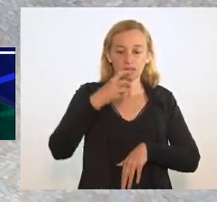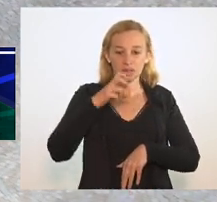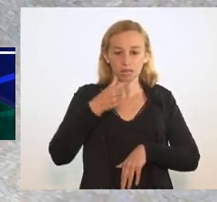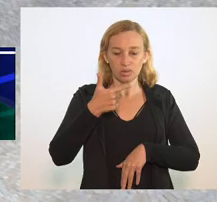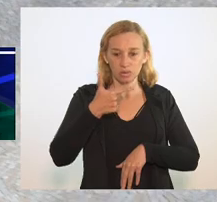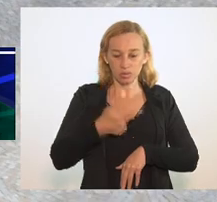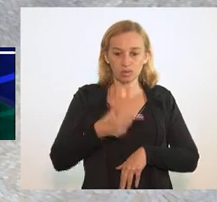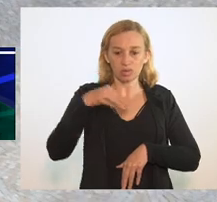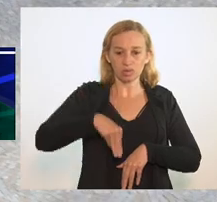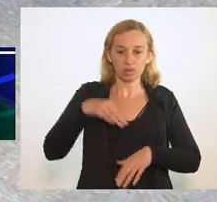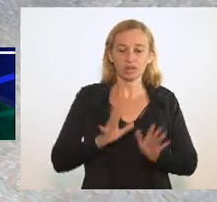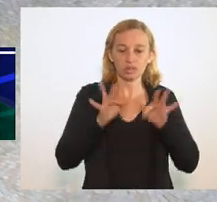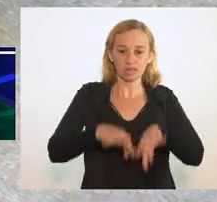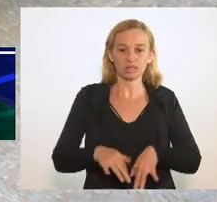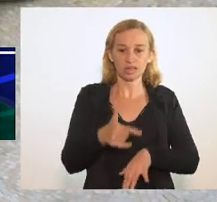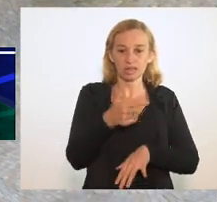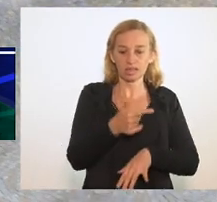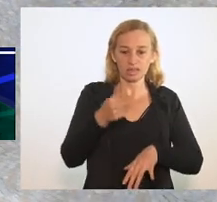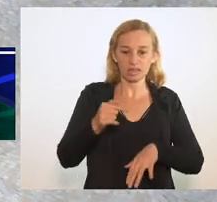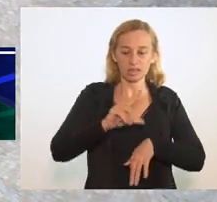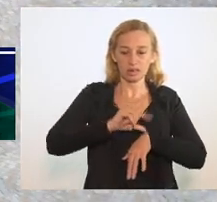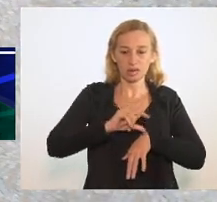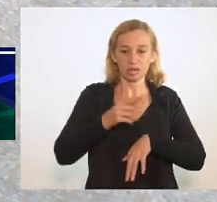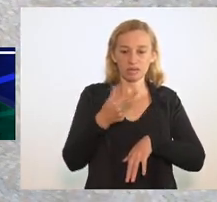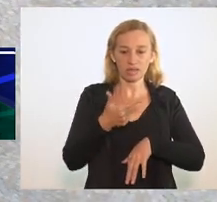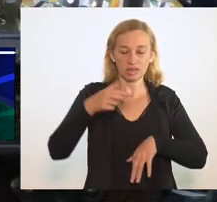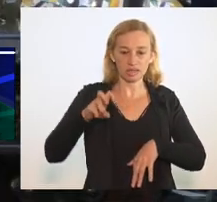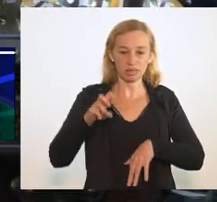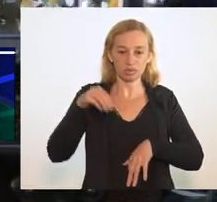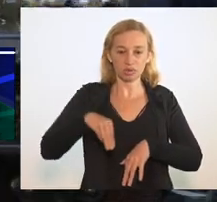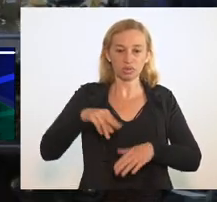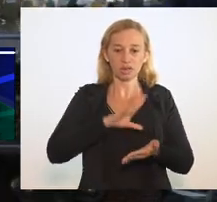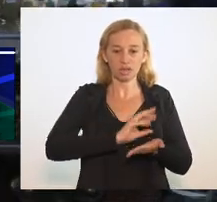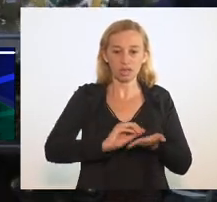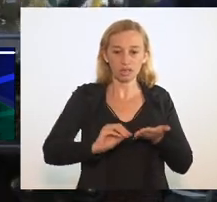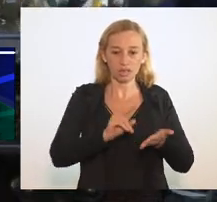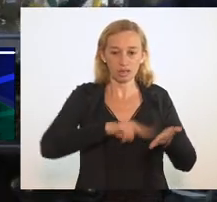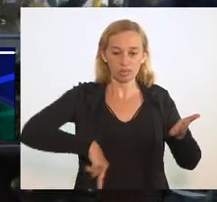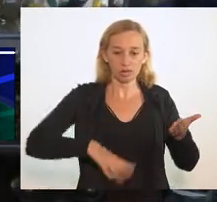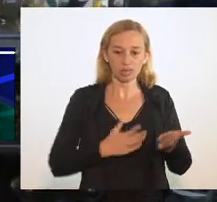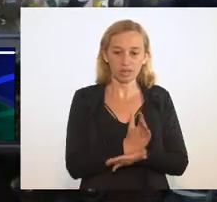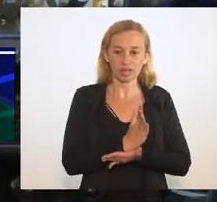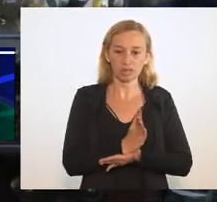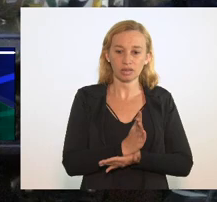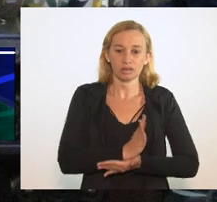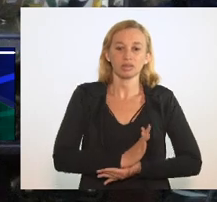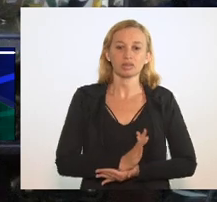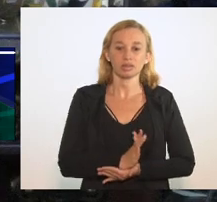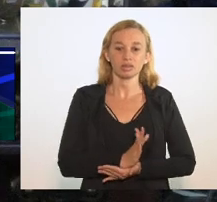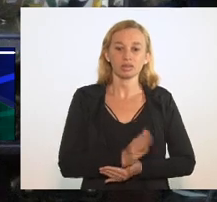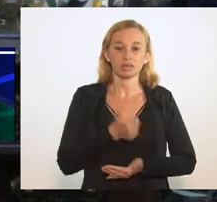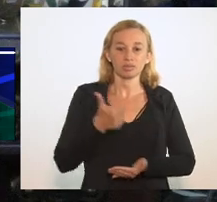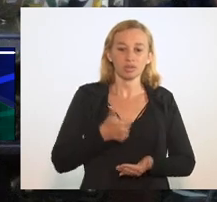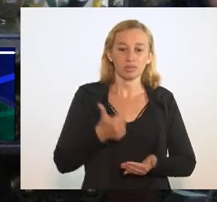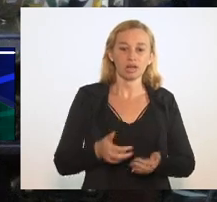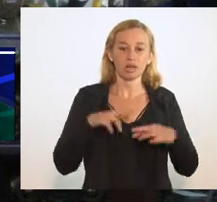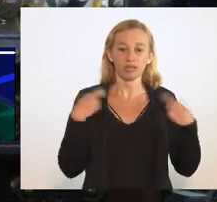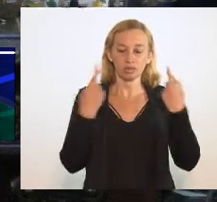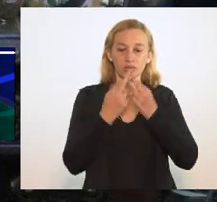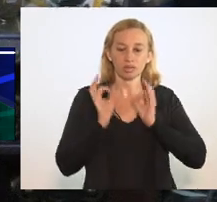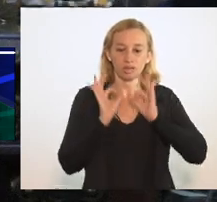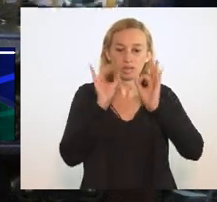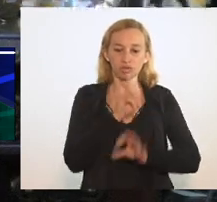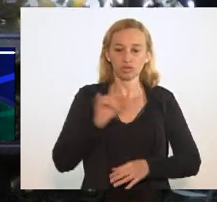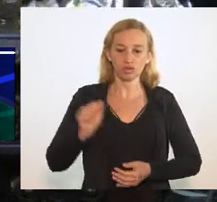às 17 horas e 25 minutos. Lida e aprovada a ata, passa-se a primeira sessão extraordinária do dia.